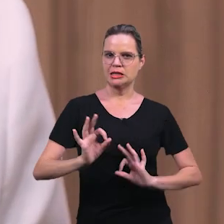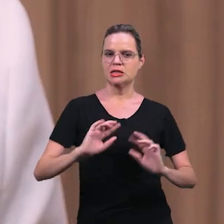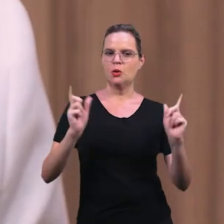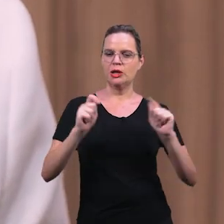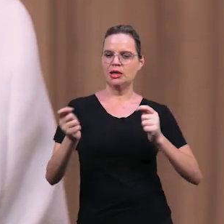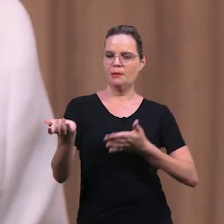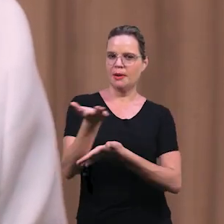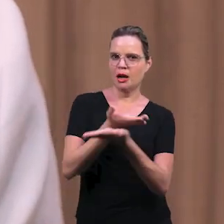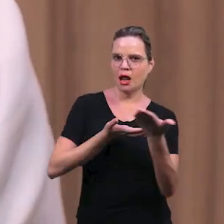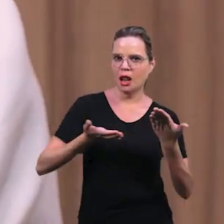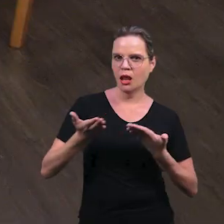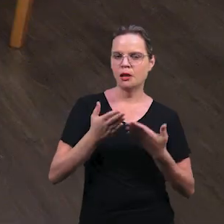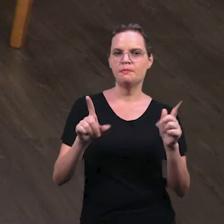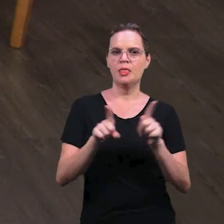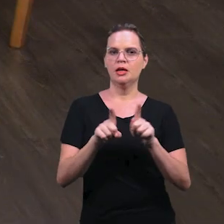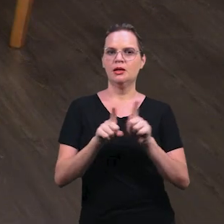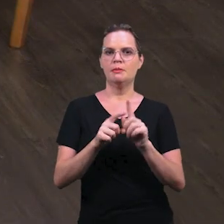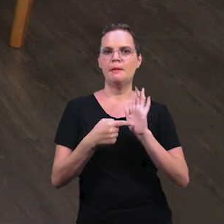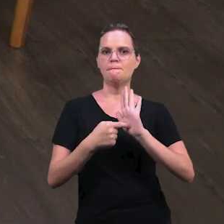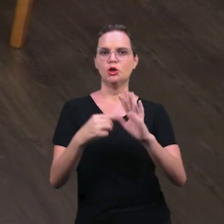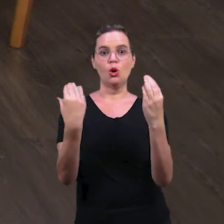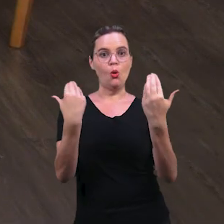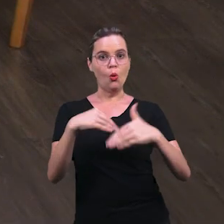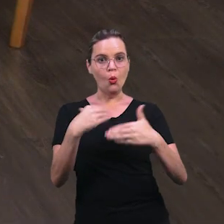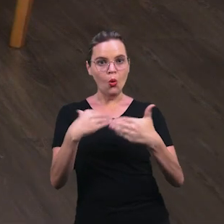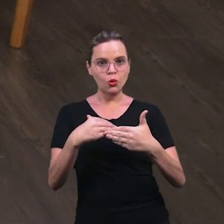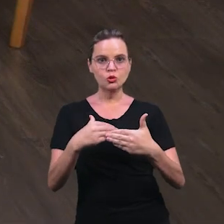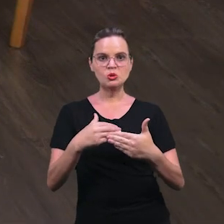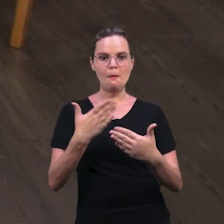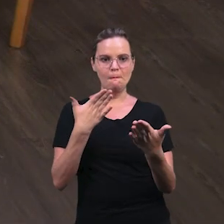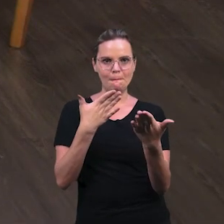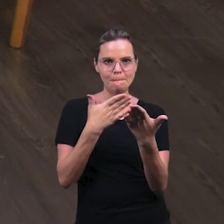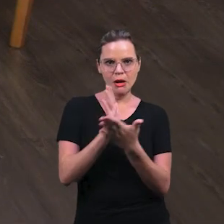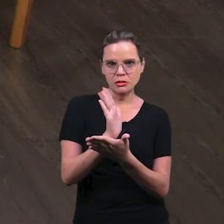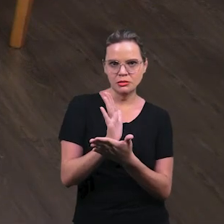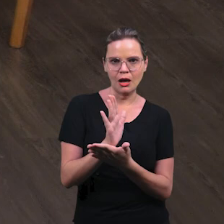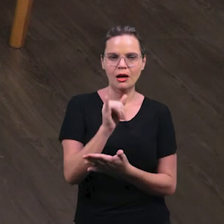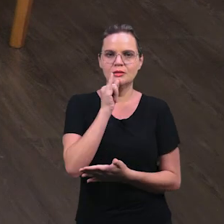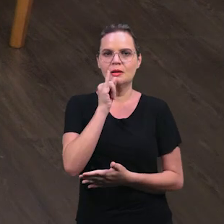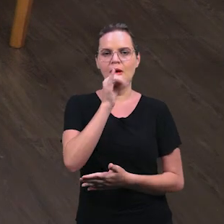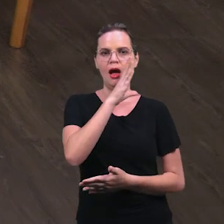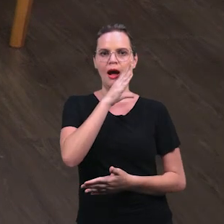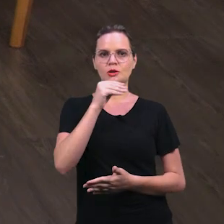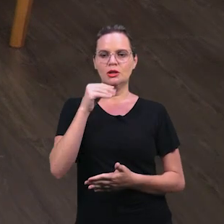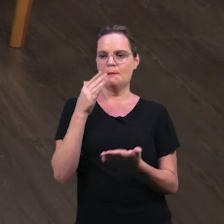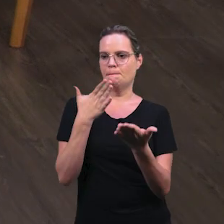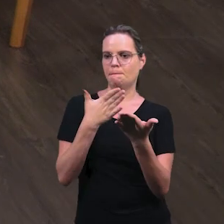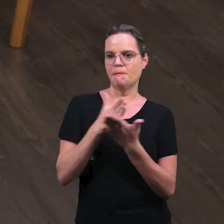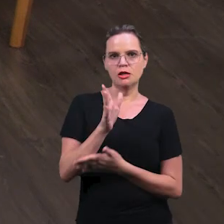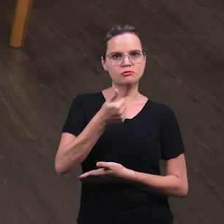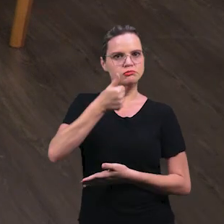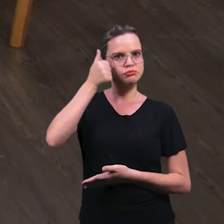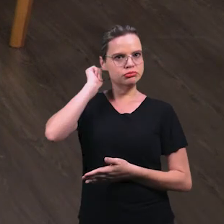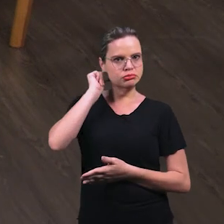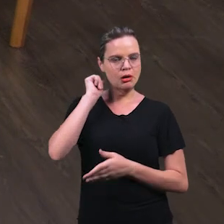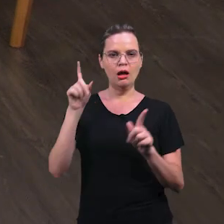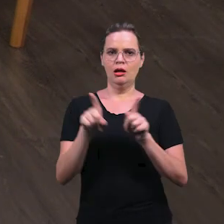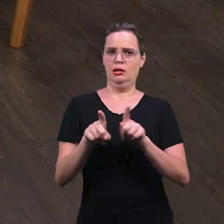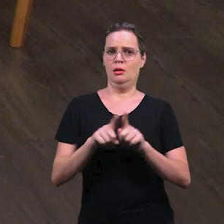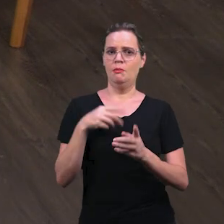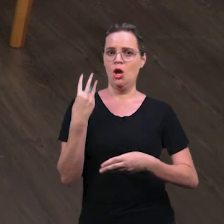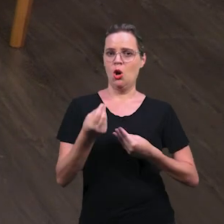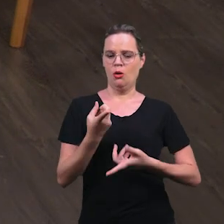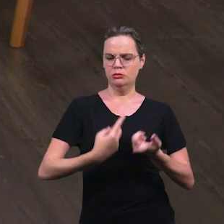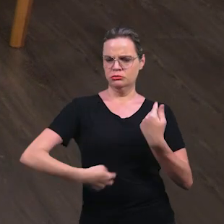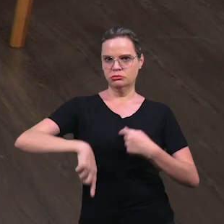rotina colaborativa, mas também fala de concursos, de aprovação para concurso, no caso dos adolescentes, dos jovens, fala de